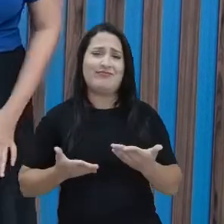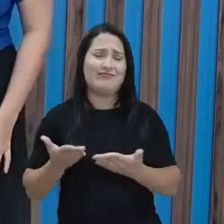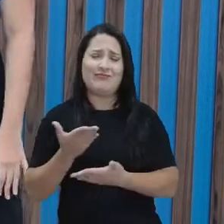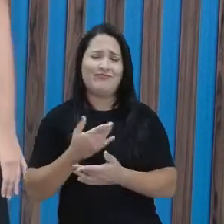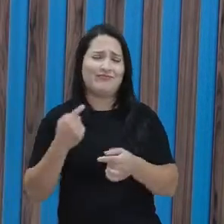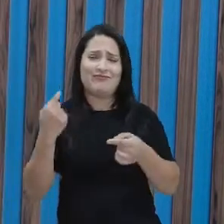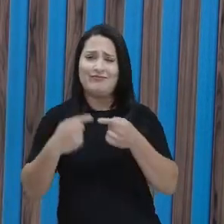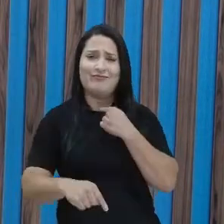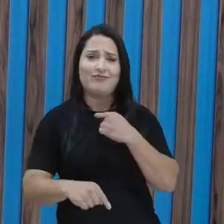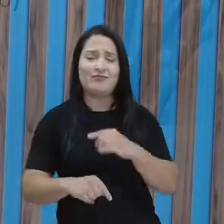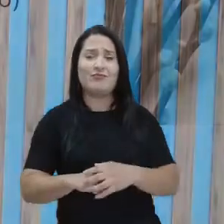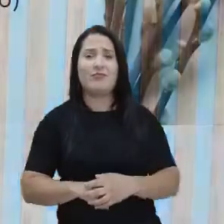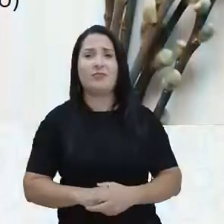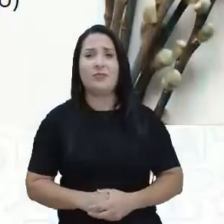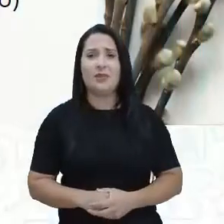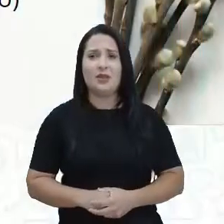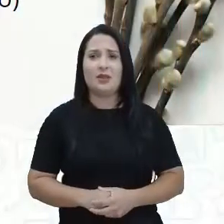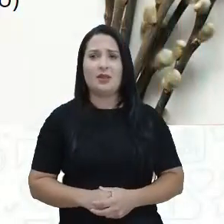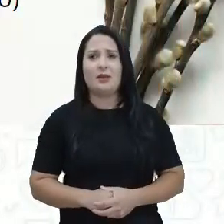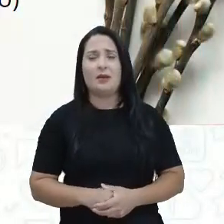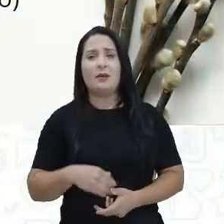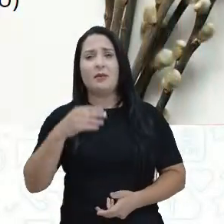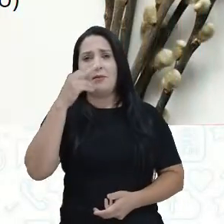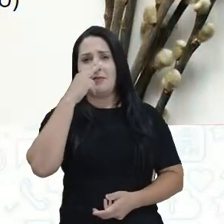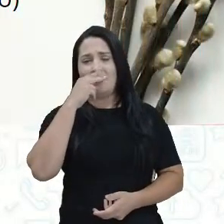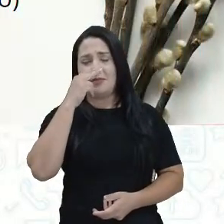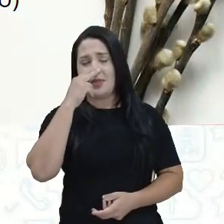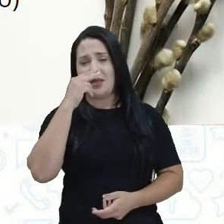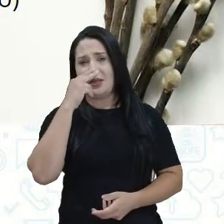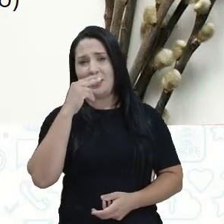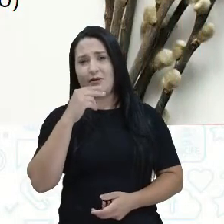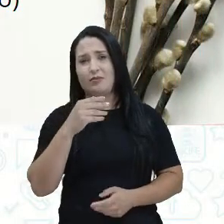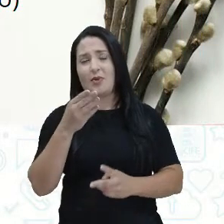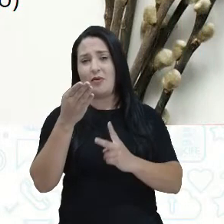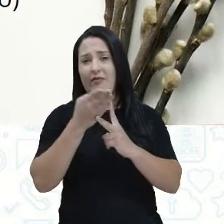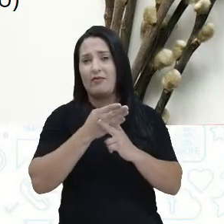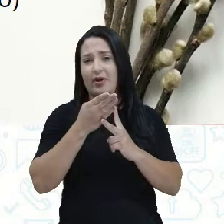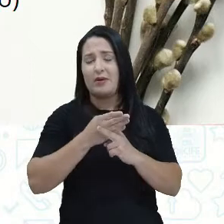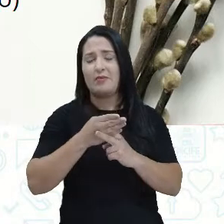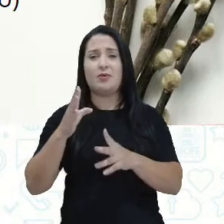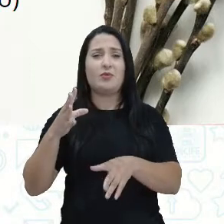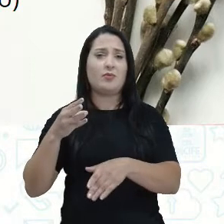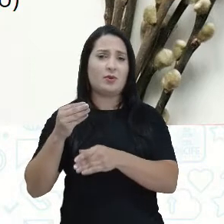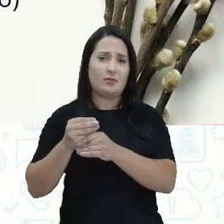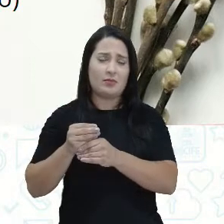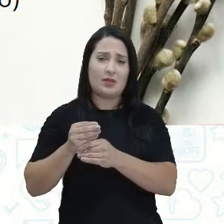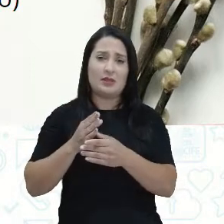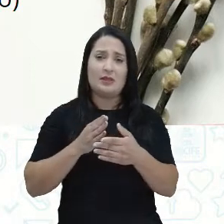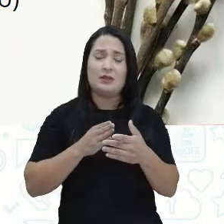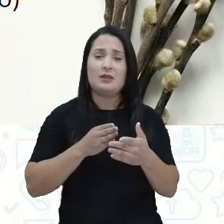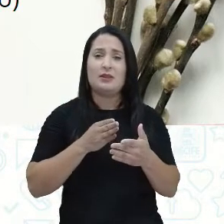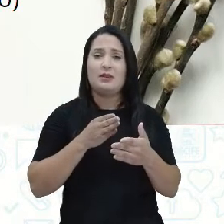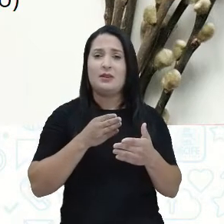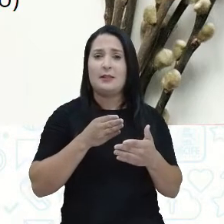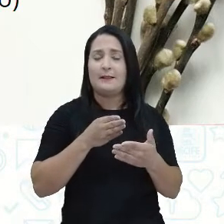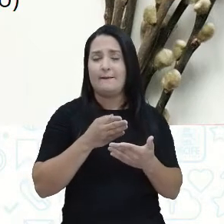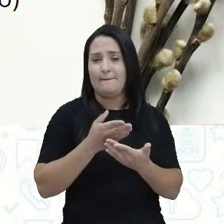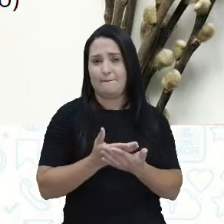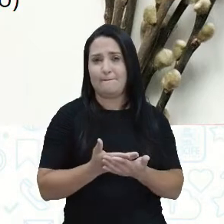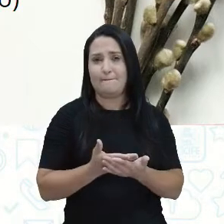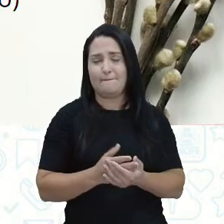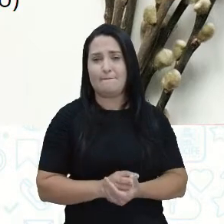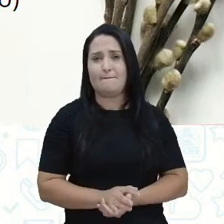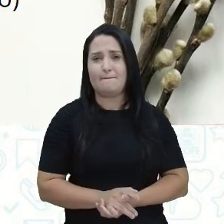né? Então, ó, a mesma lógica se aplica ao verbo e seus complementos, tanto os diretos quanto os indiretos.